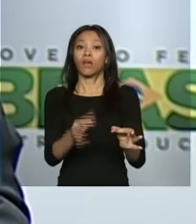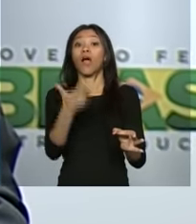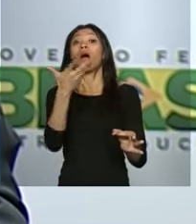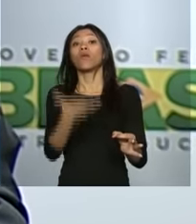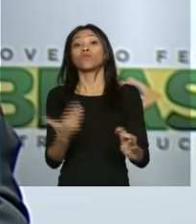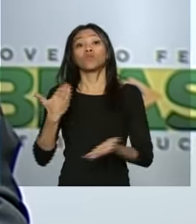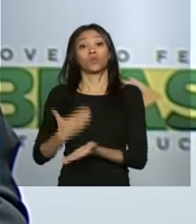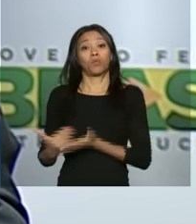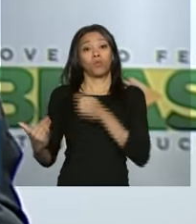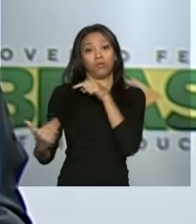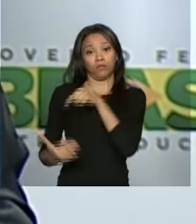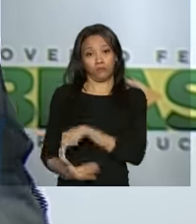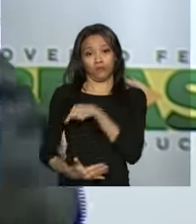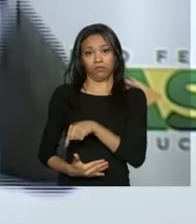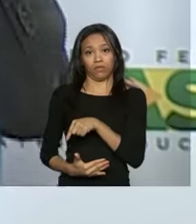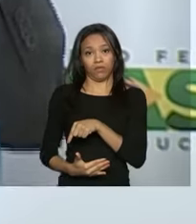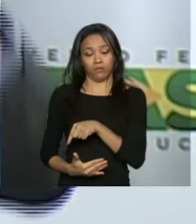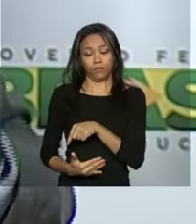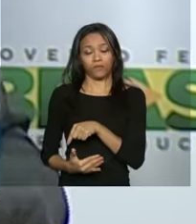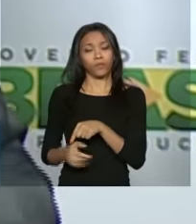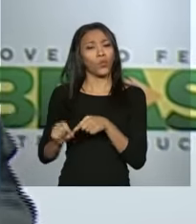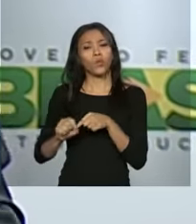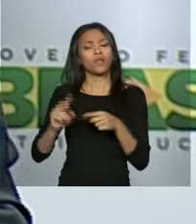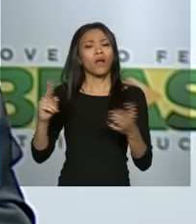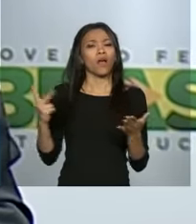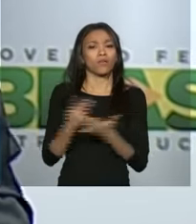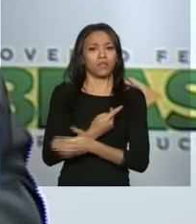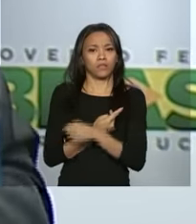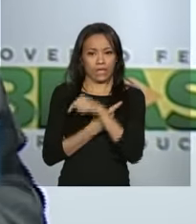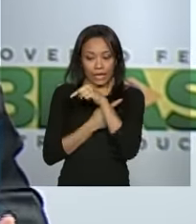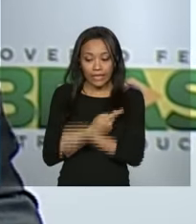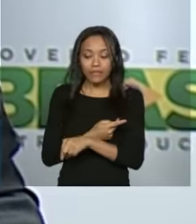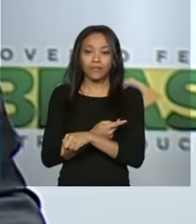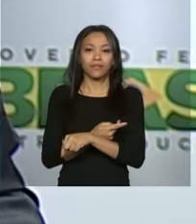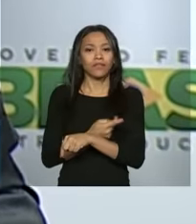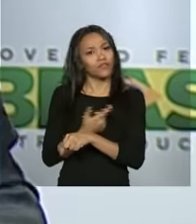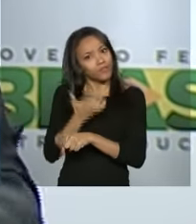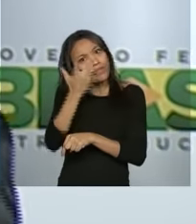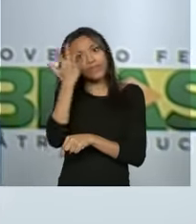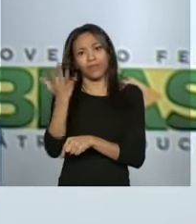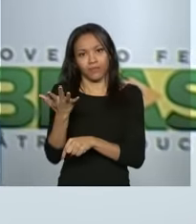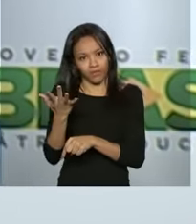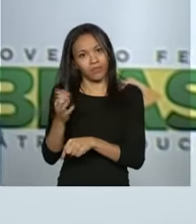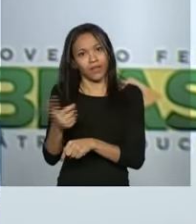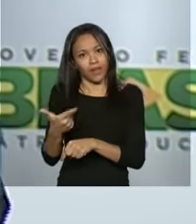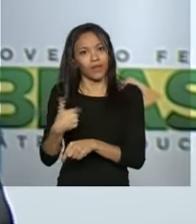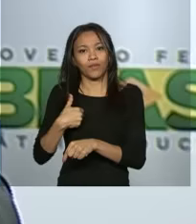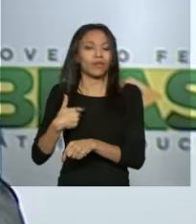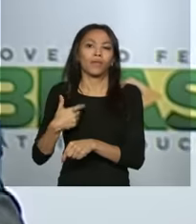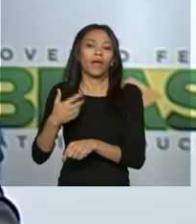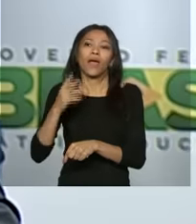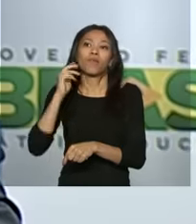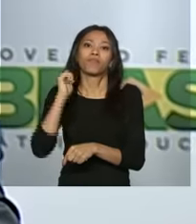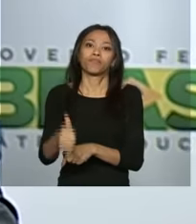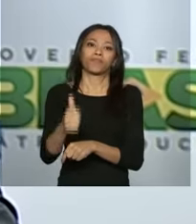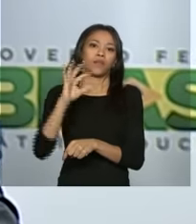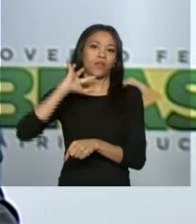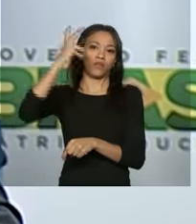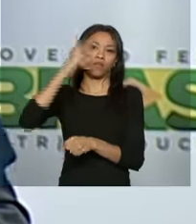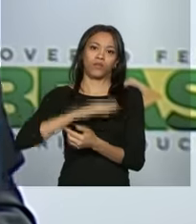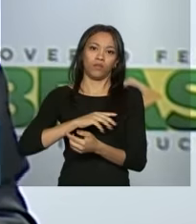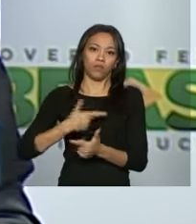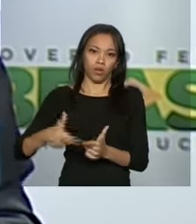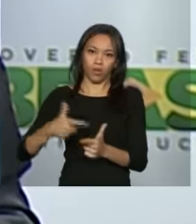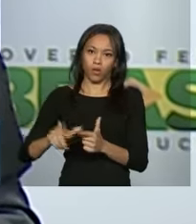na nascente porque a causa tá aqui não será fácil nós não teremos da noite por dia o problema resolvido